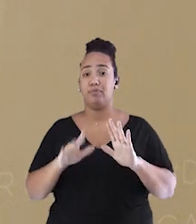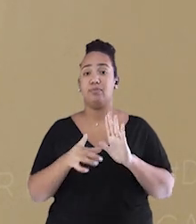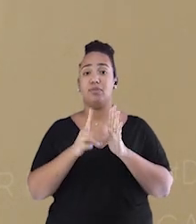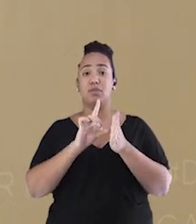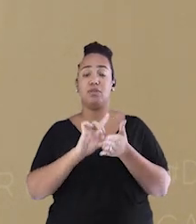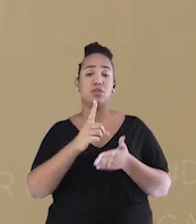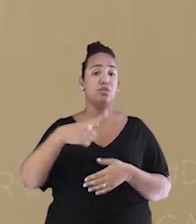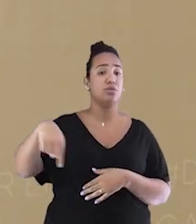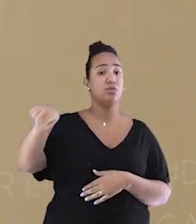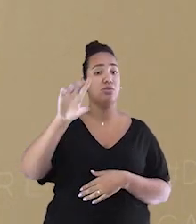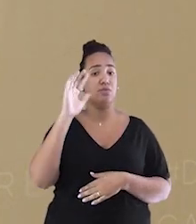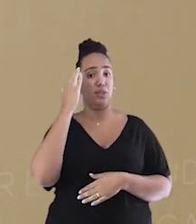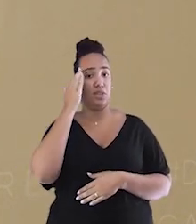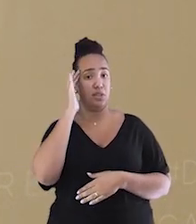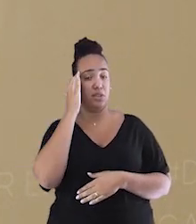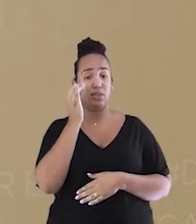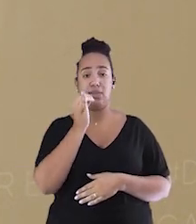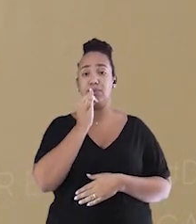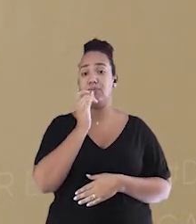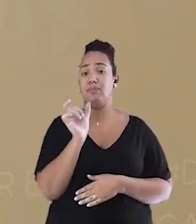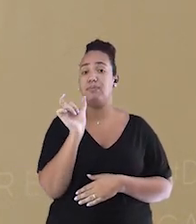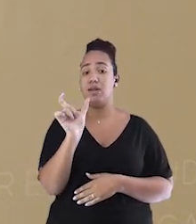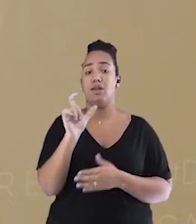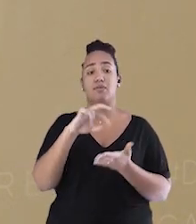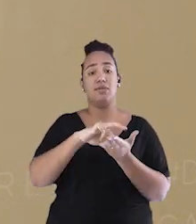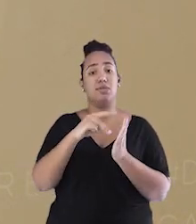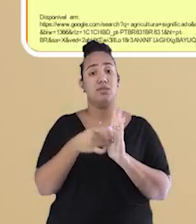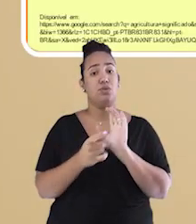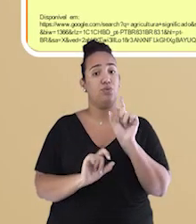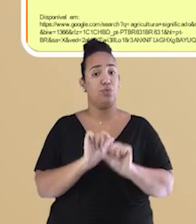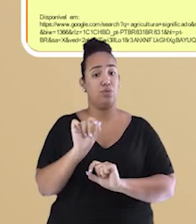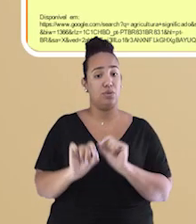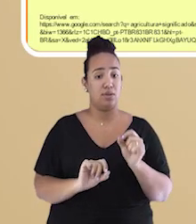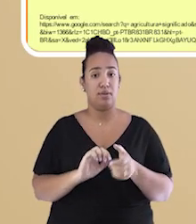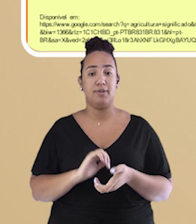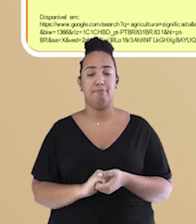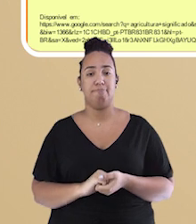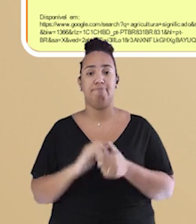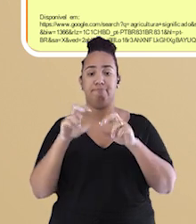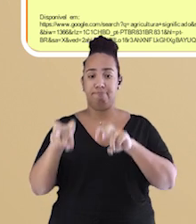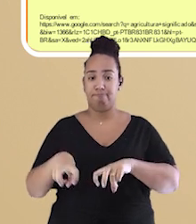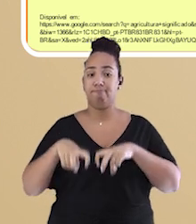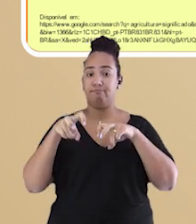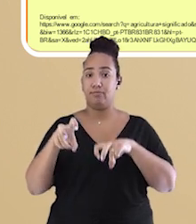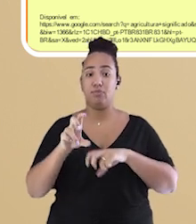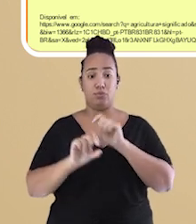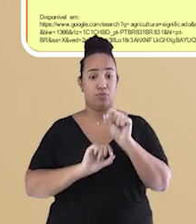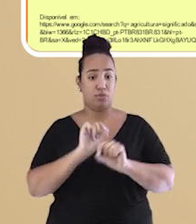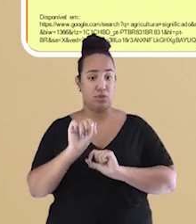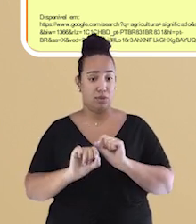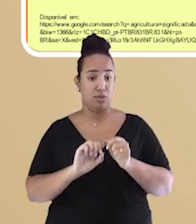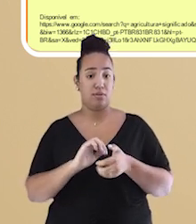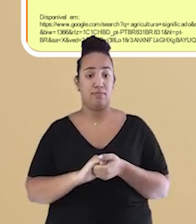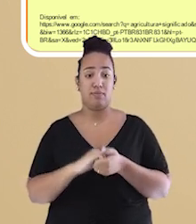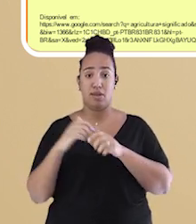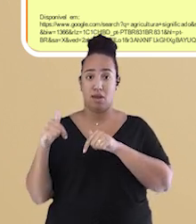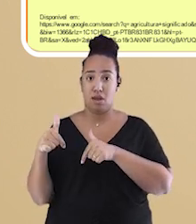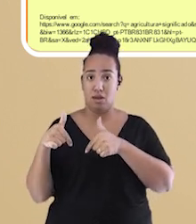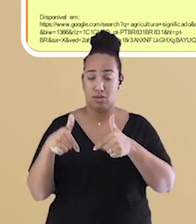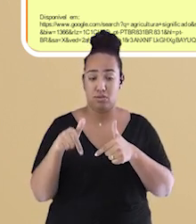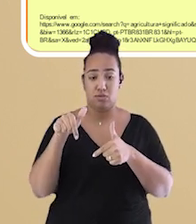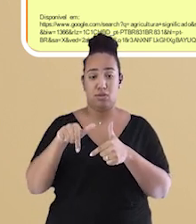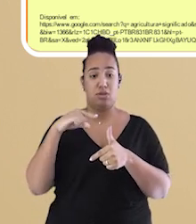vamos compreender o significado dessa palavra também. A agricultura é a atividade que tem